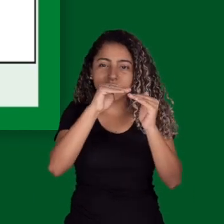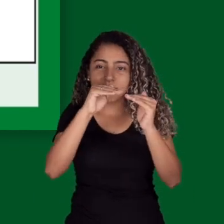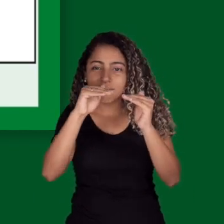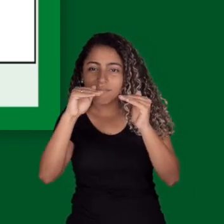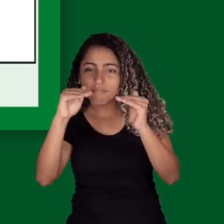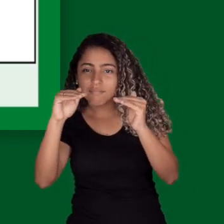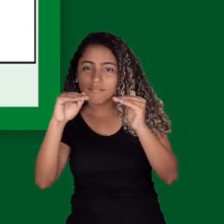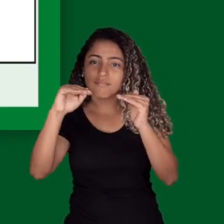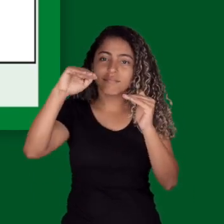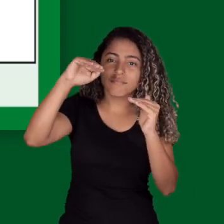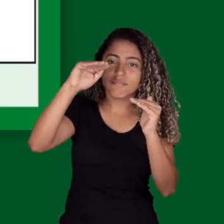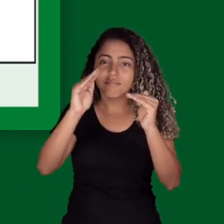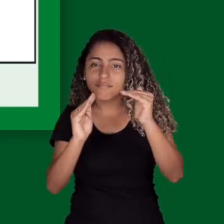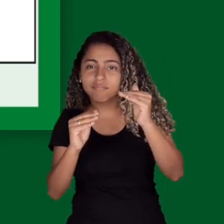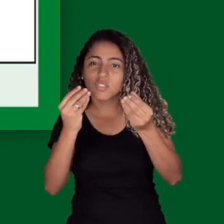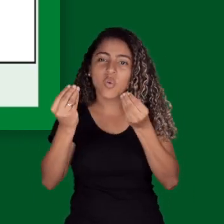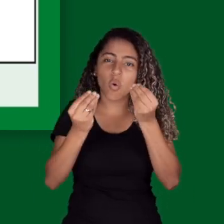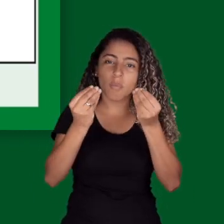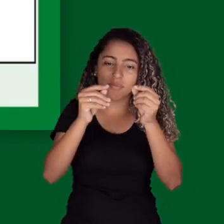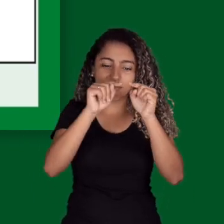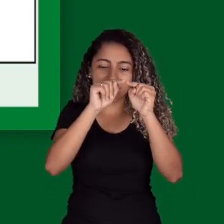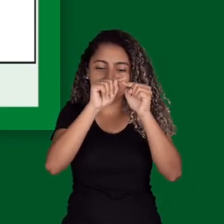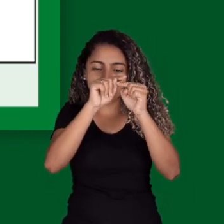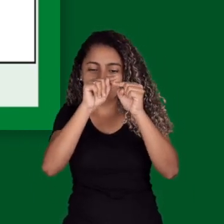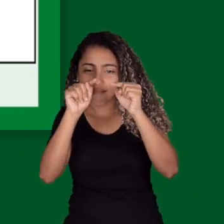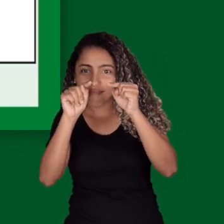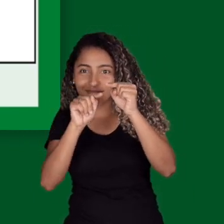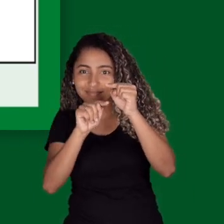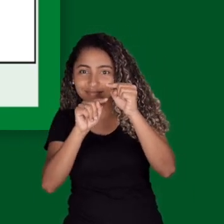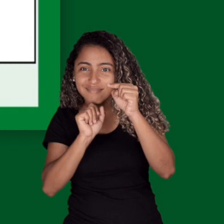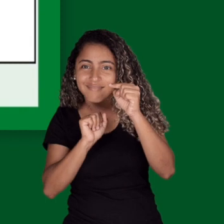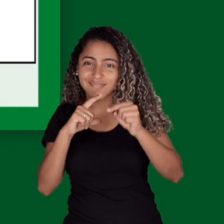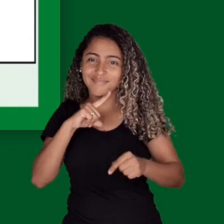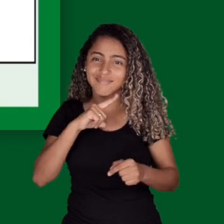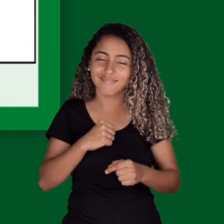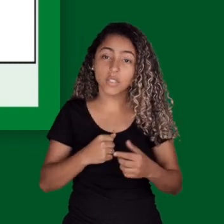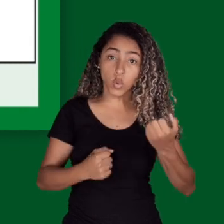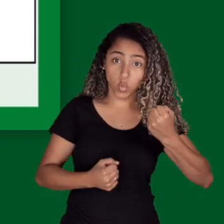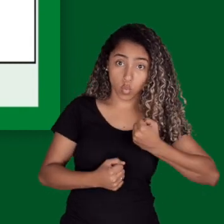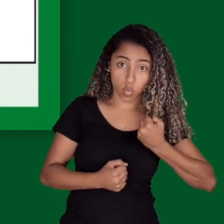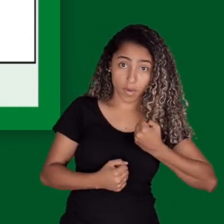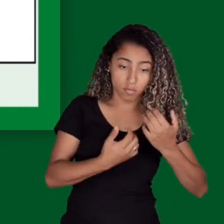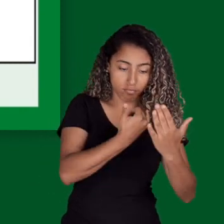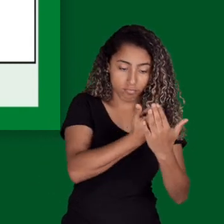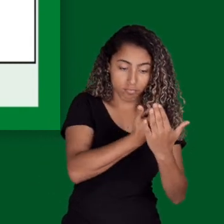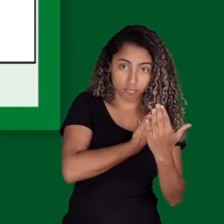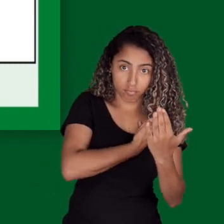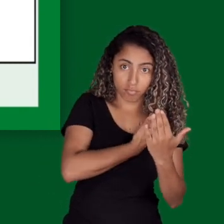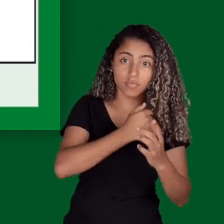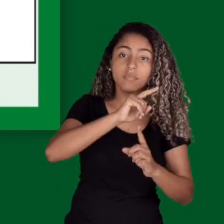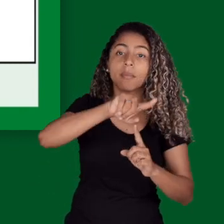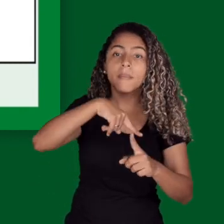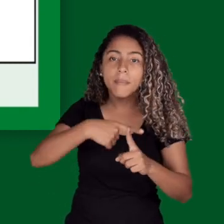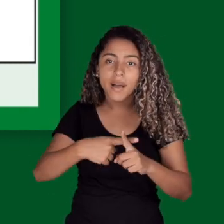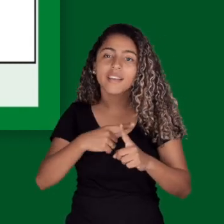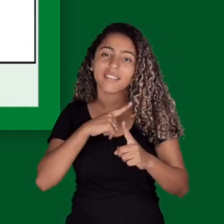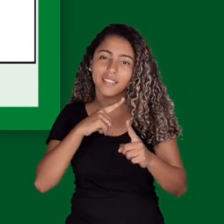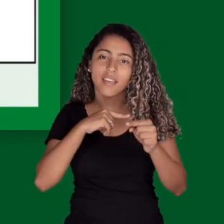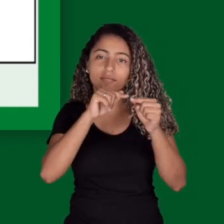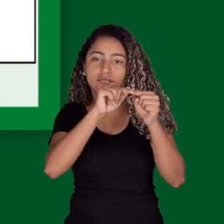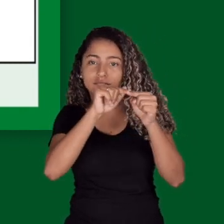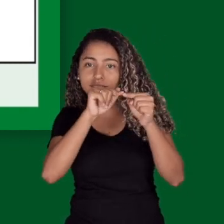tendência, que mostra a direção da glicose. Então, além do valor numérico, a gente vai ter